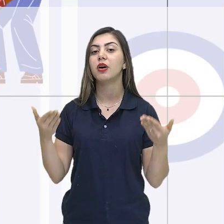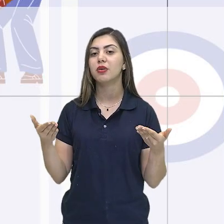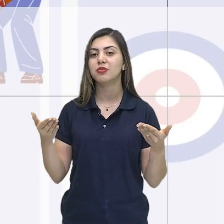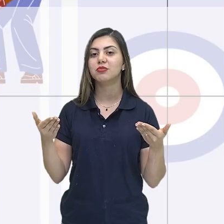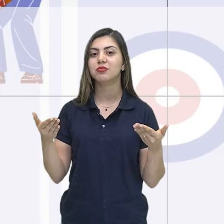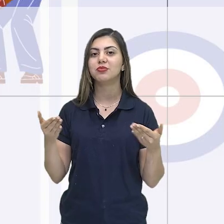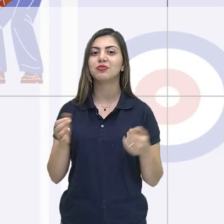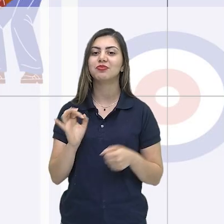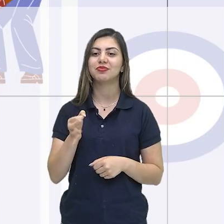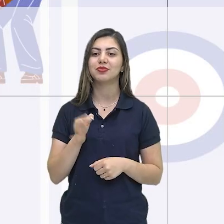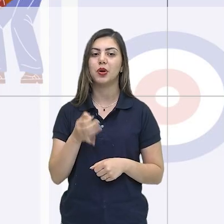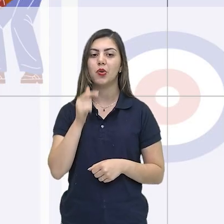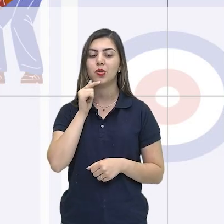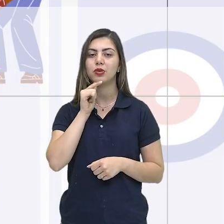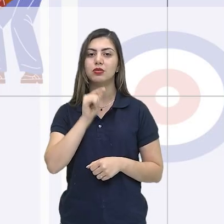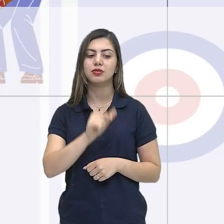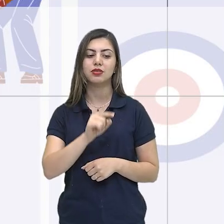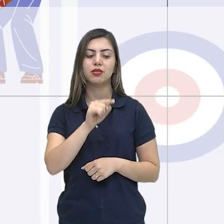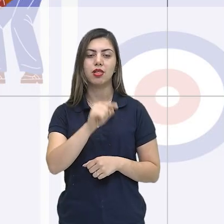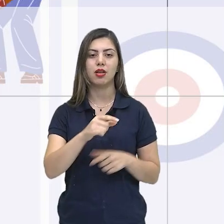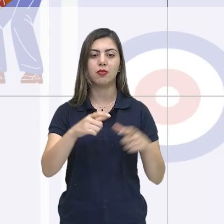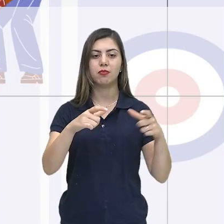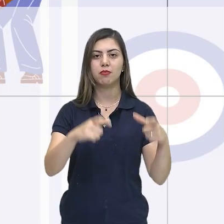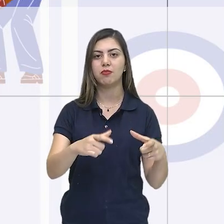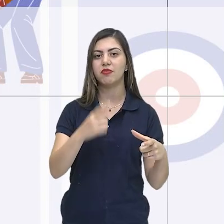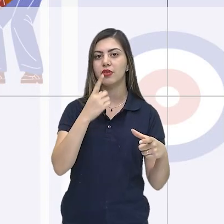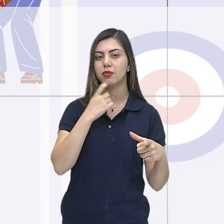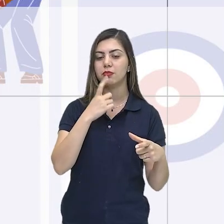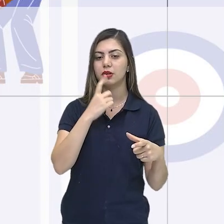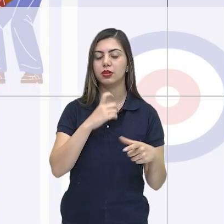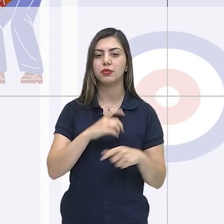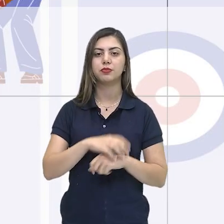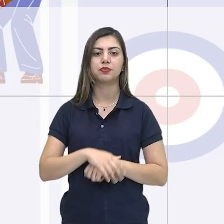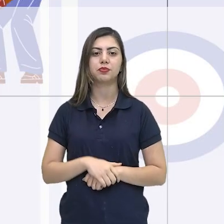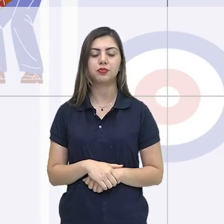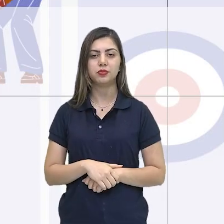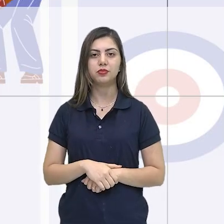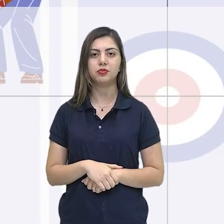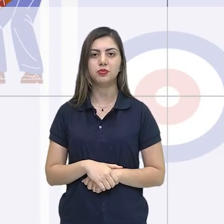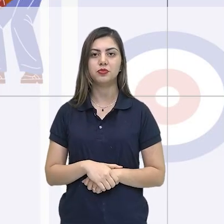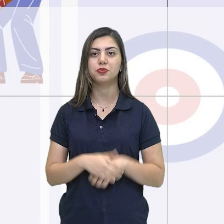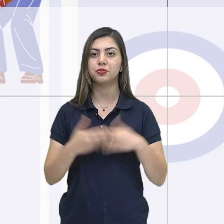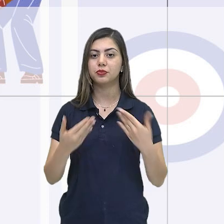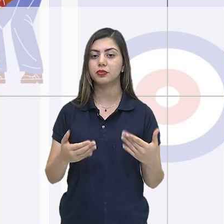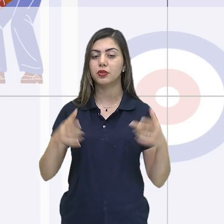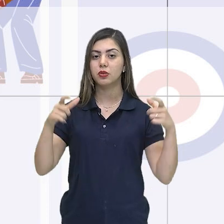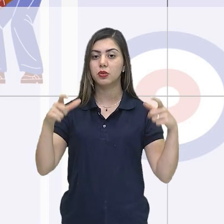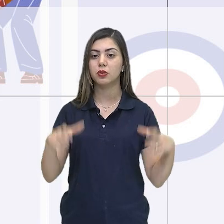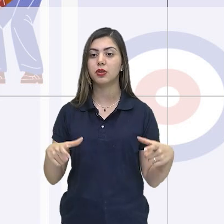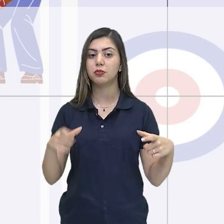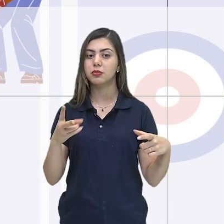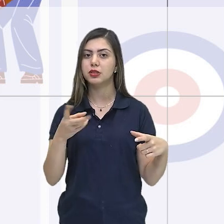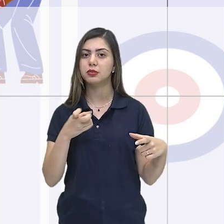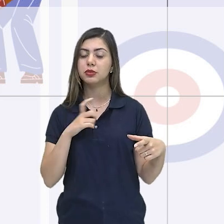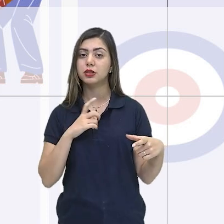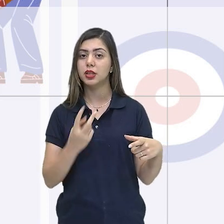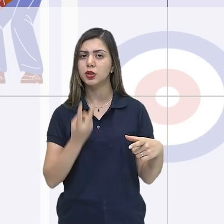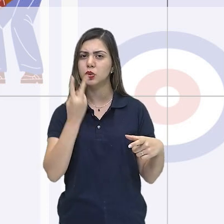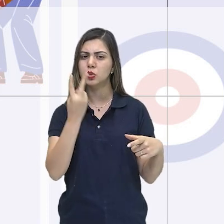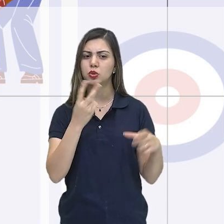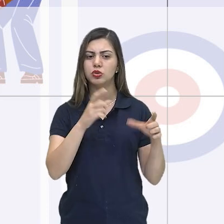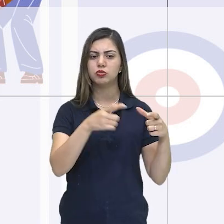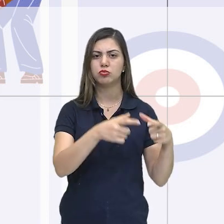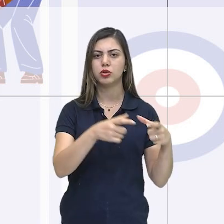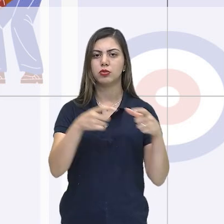Chegar aí no círculo vermelho, tá bom? Falando um pouquinho da pista, observem que nós temos aí 2 círculos, né?